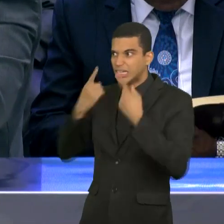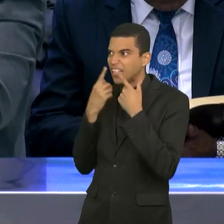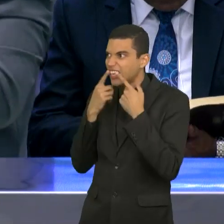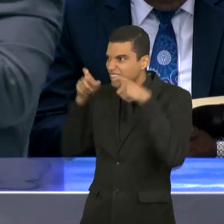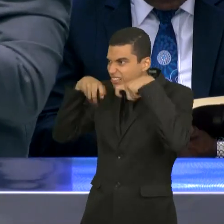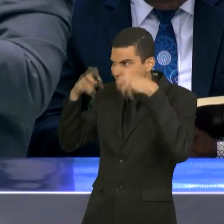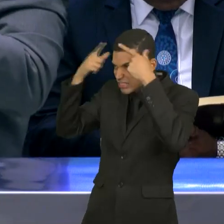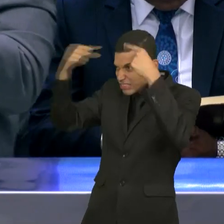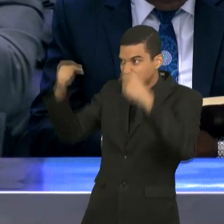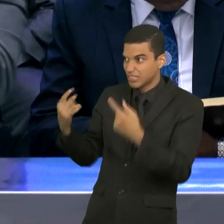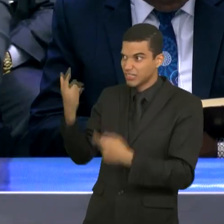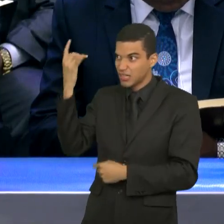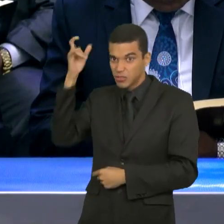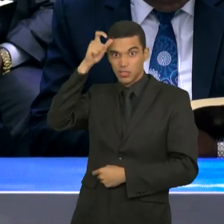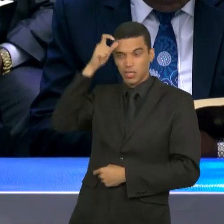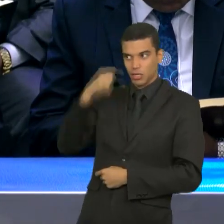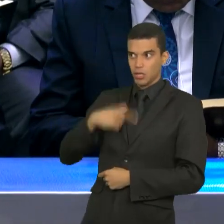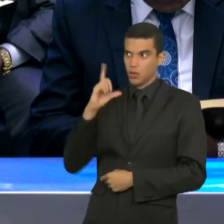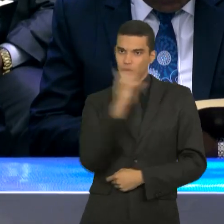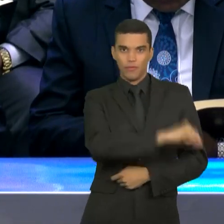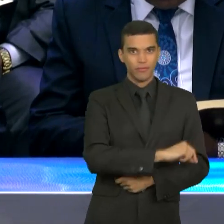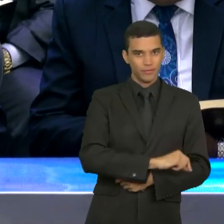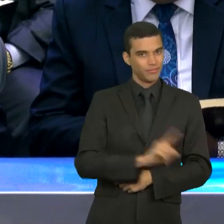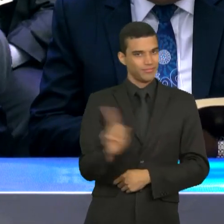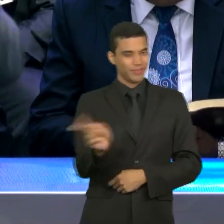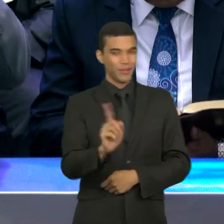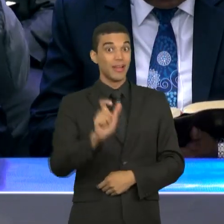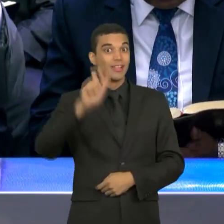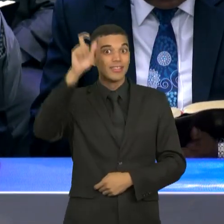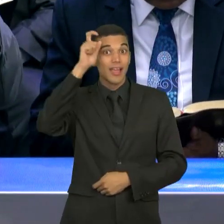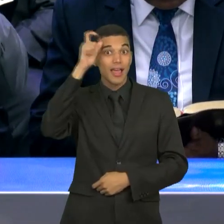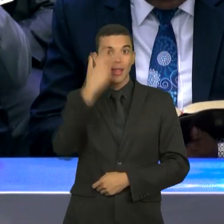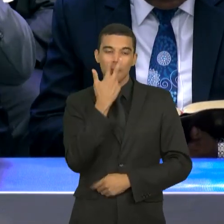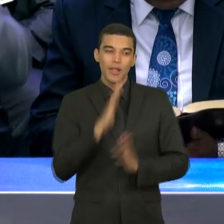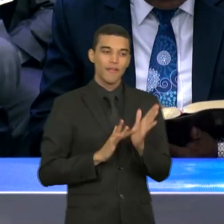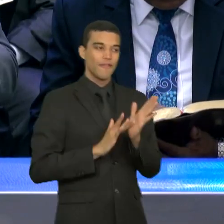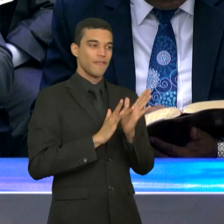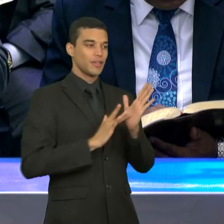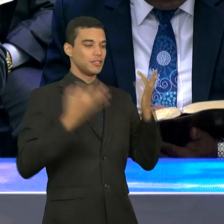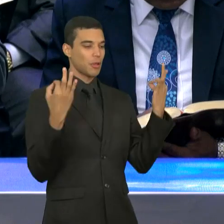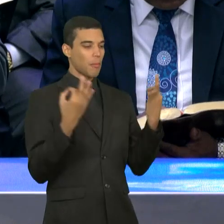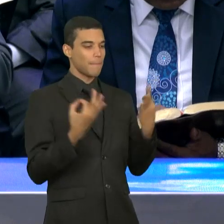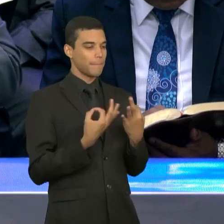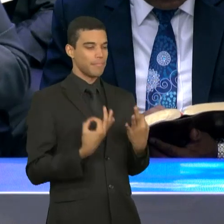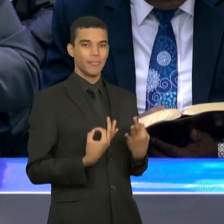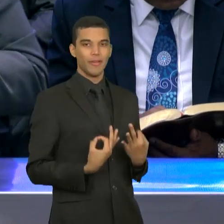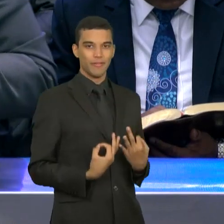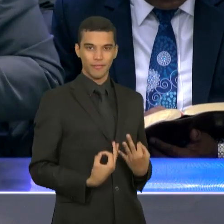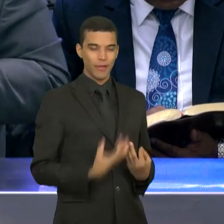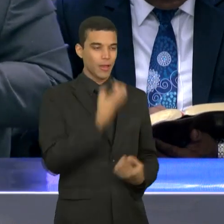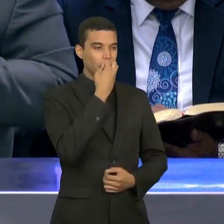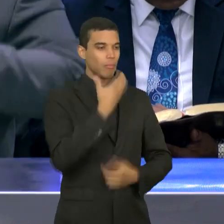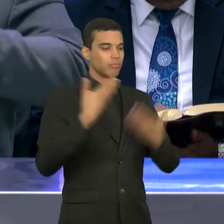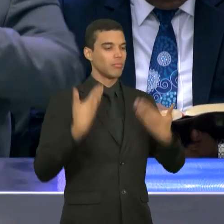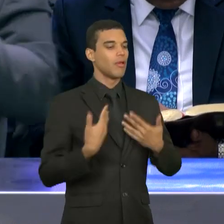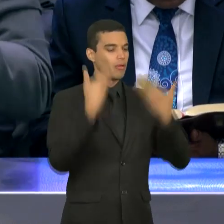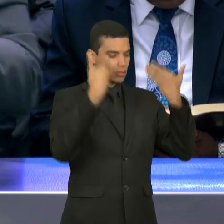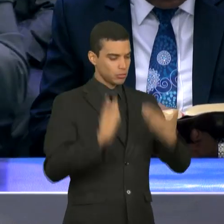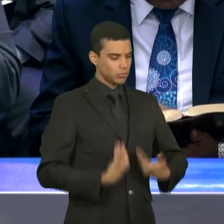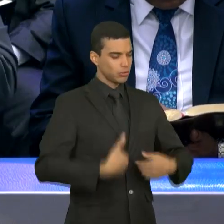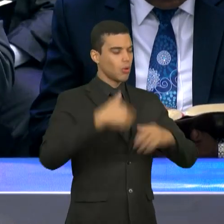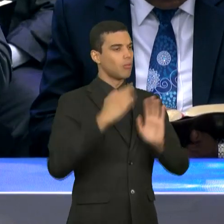ele vem de uma maneira intelectualizada pagar para ser que é uma coisa não é muito importante muito bonita